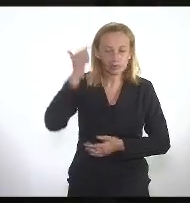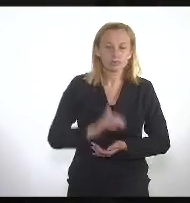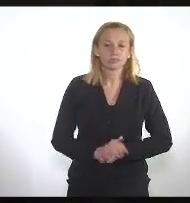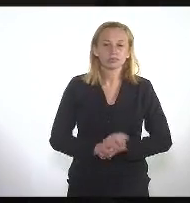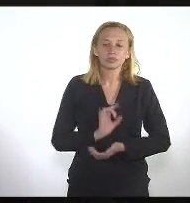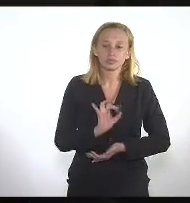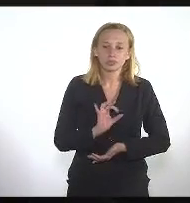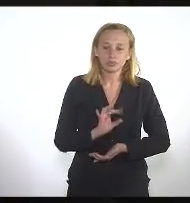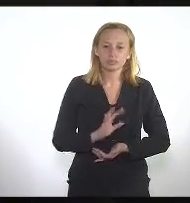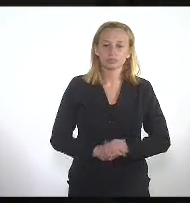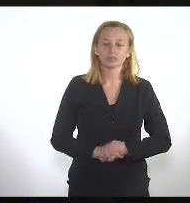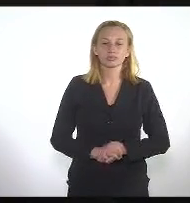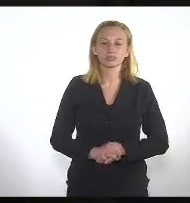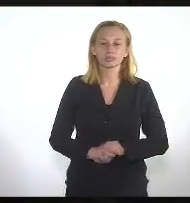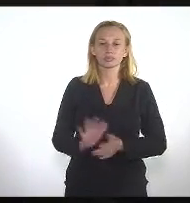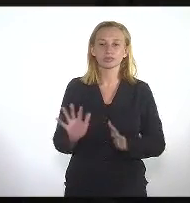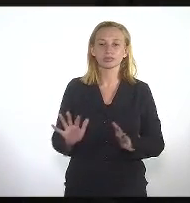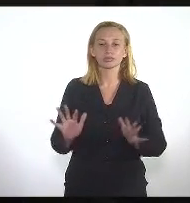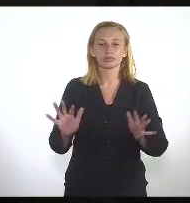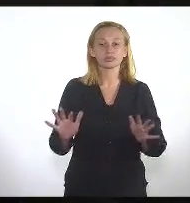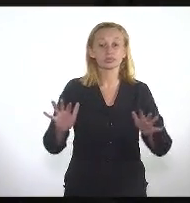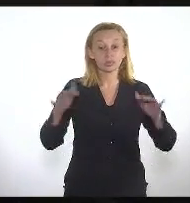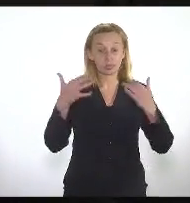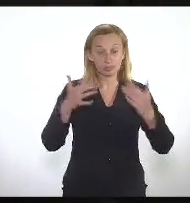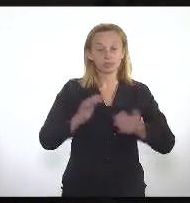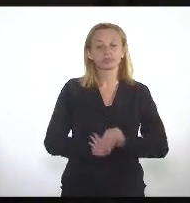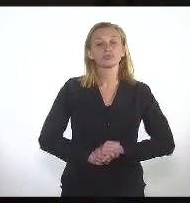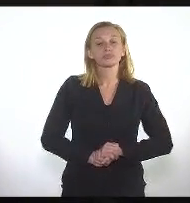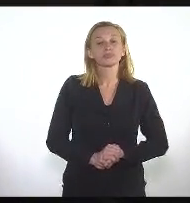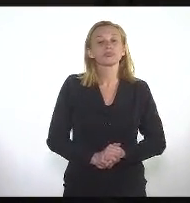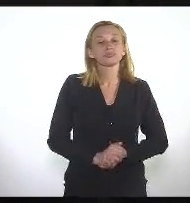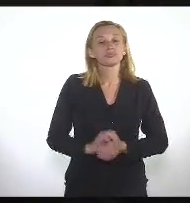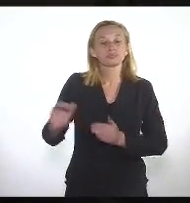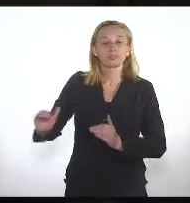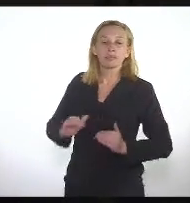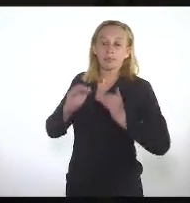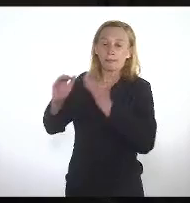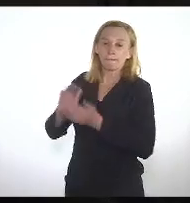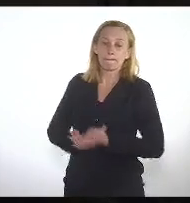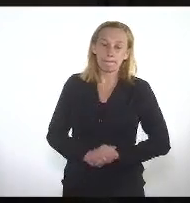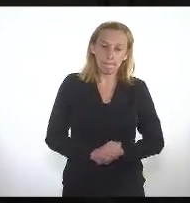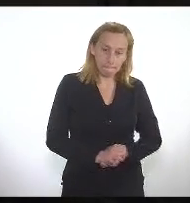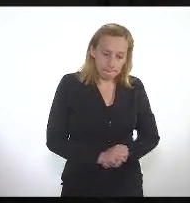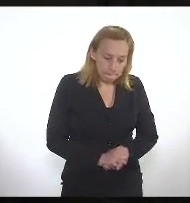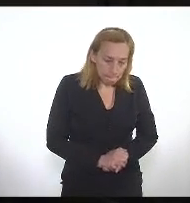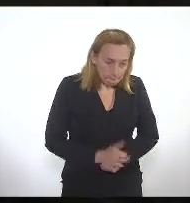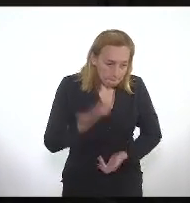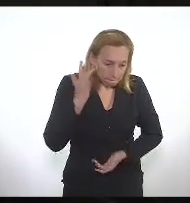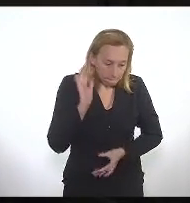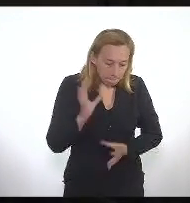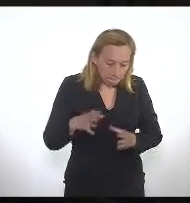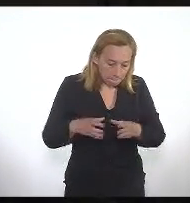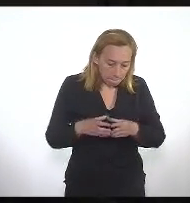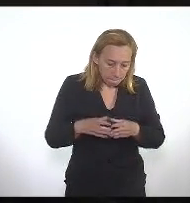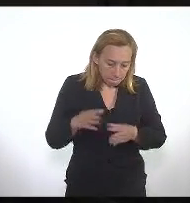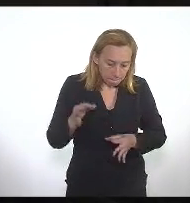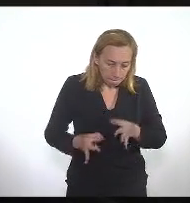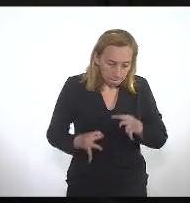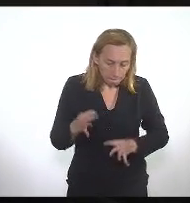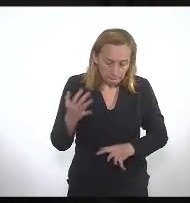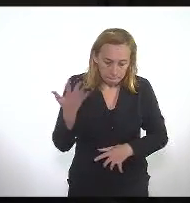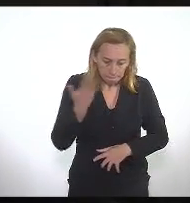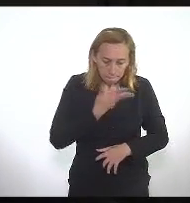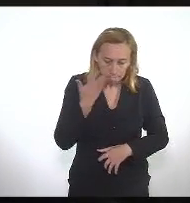Só para alertar a Vossa Excelência, que eu acho que a Comissão de Constituição e Justiça não